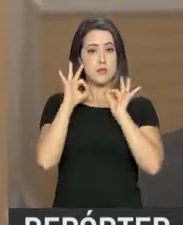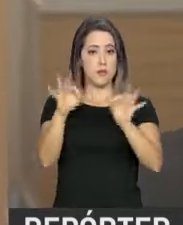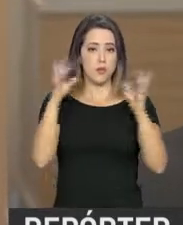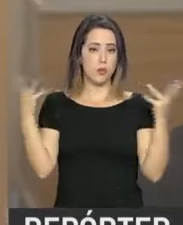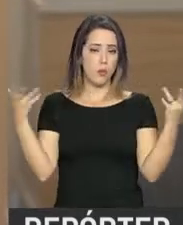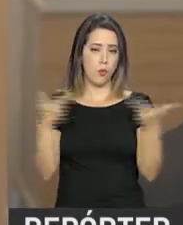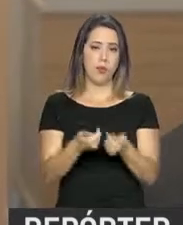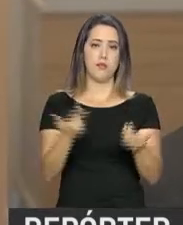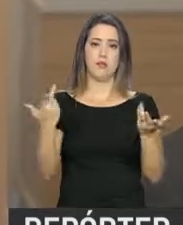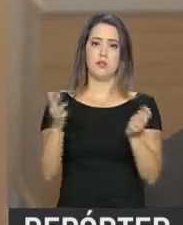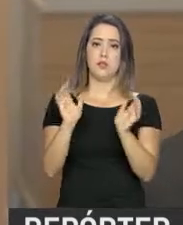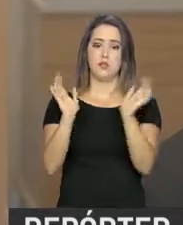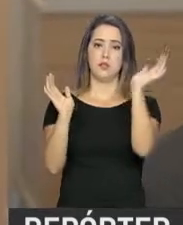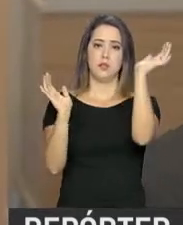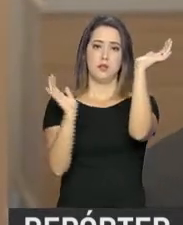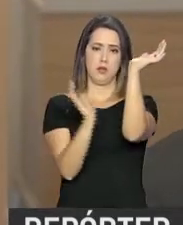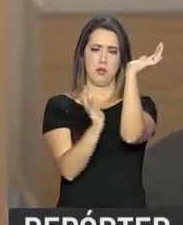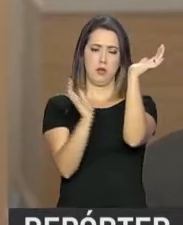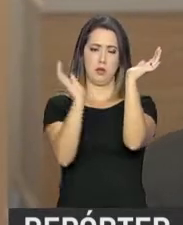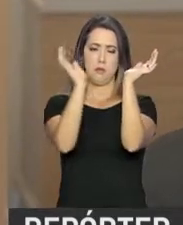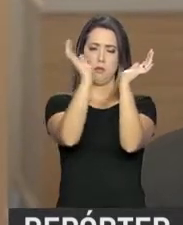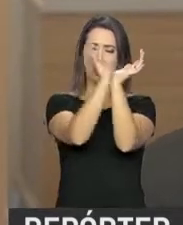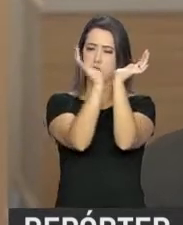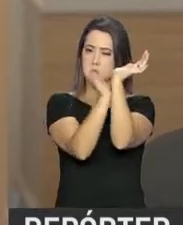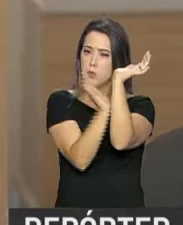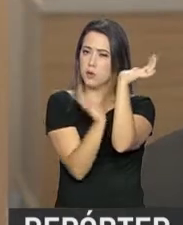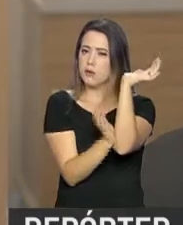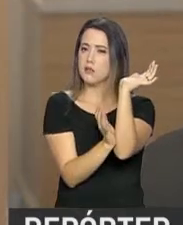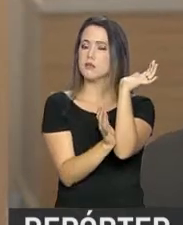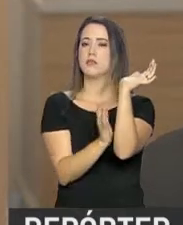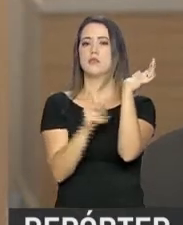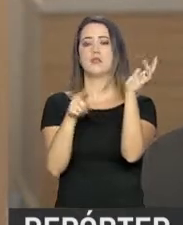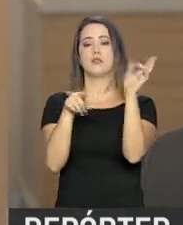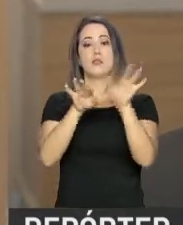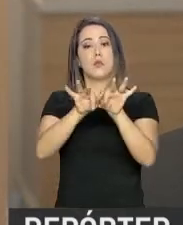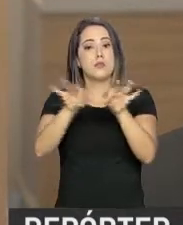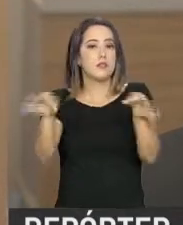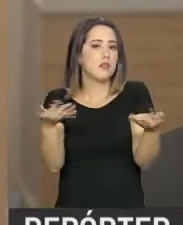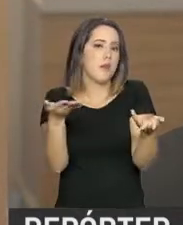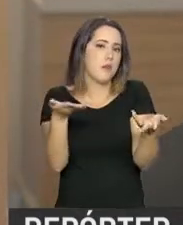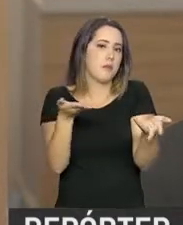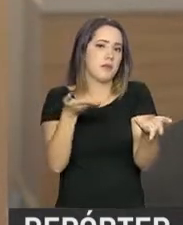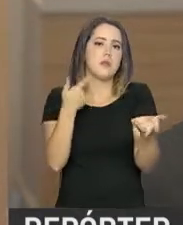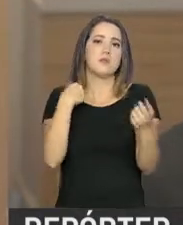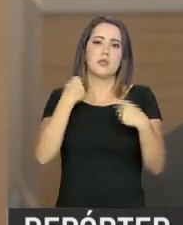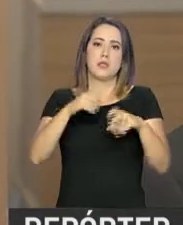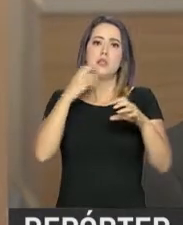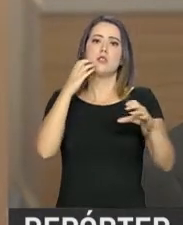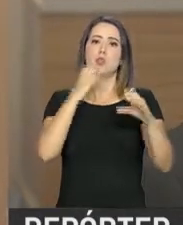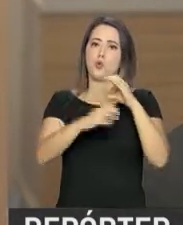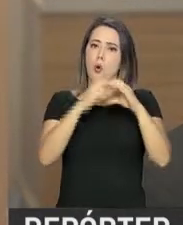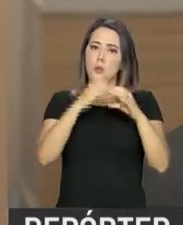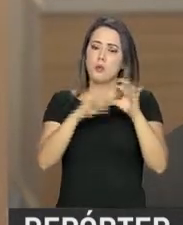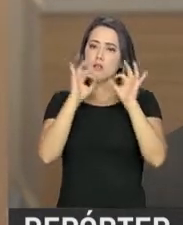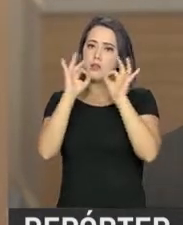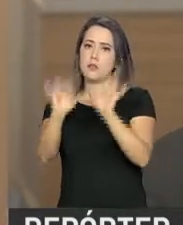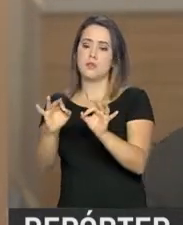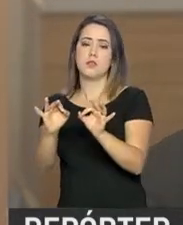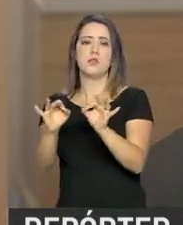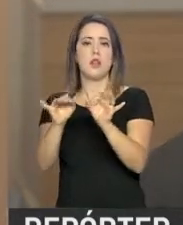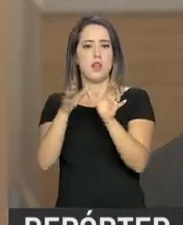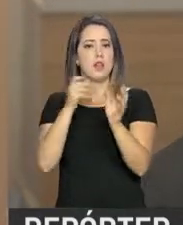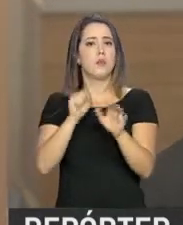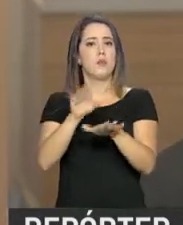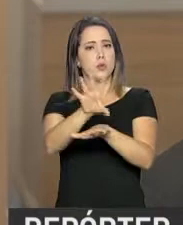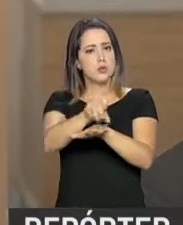desburocratização simplificação ela traz também pra gente a obrigatoriedade existe um canal para que o cidadão reclame para que o cidadão se manifeste